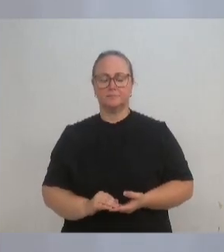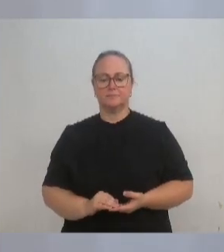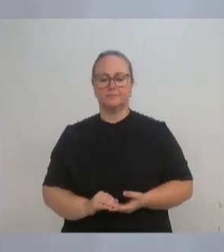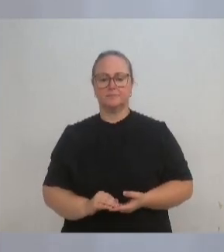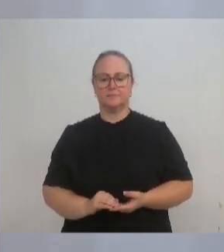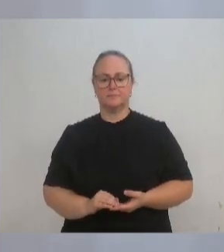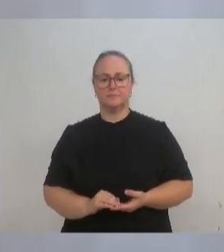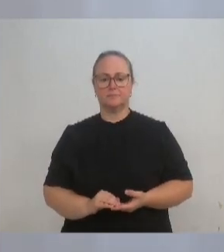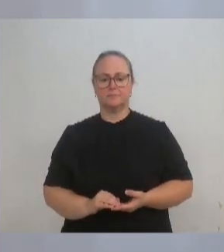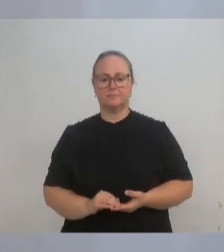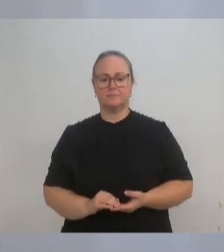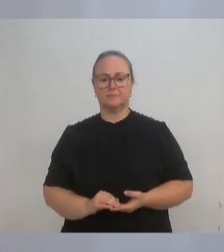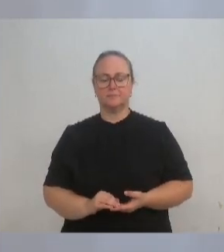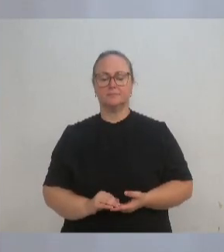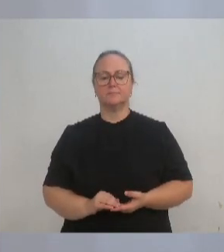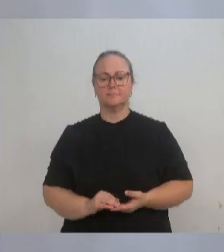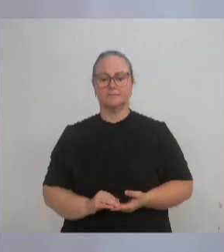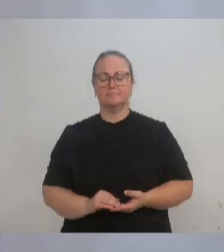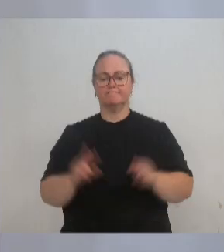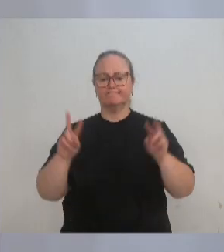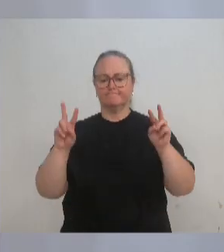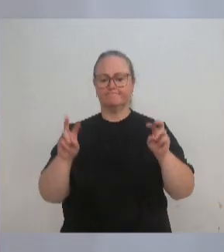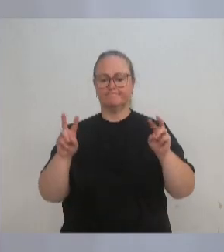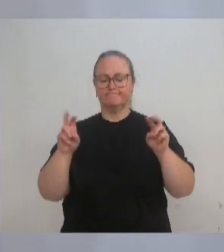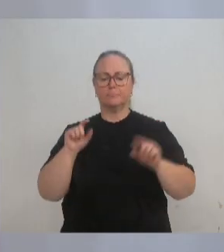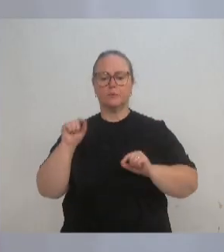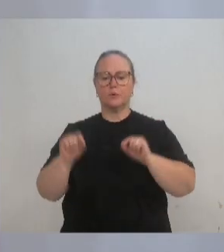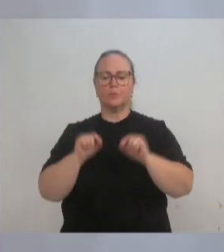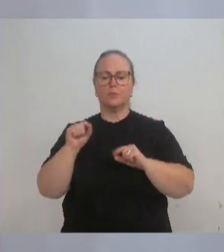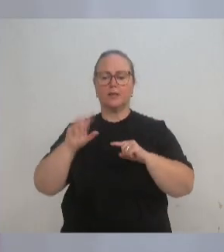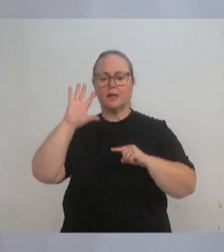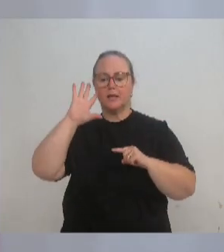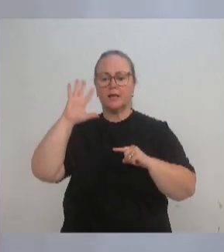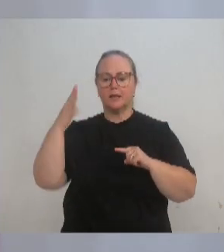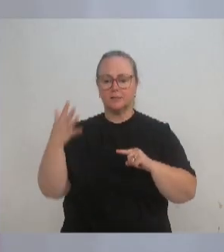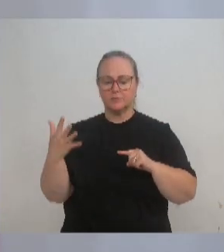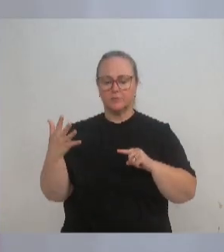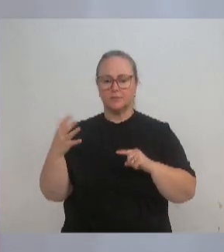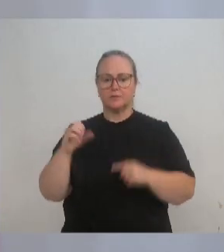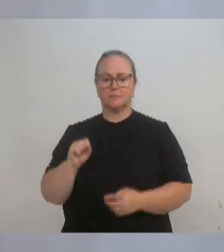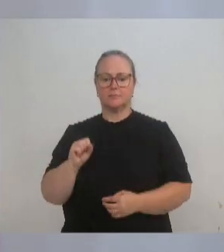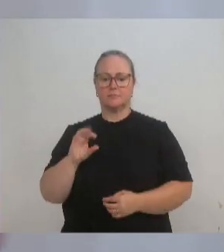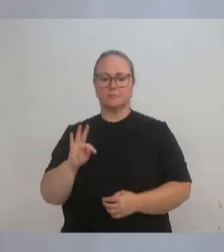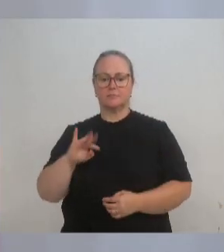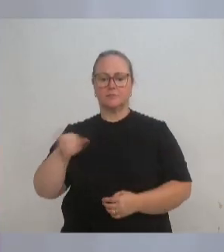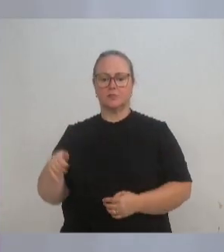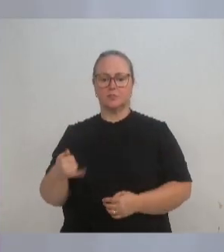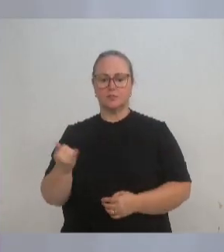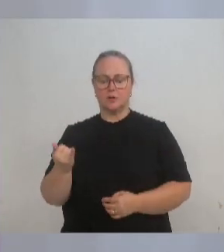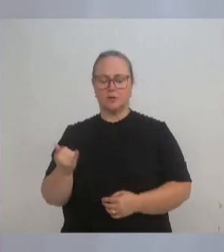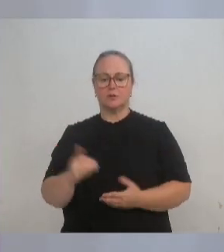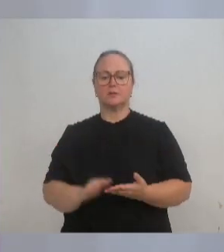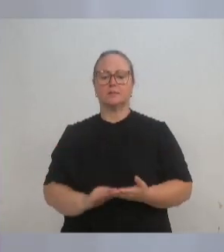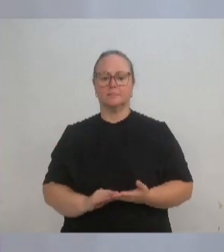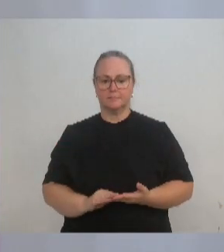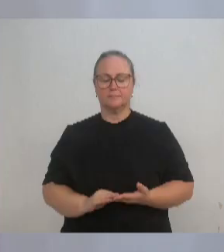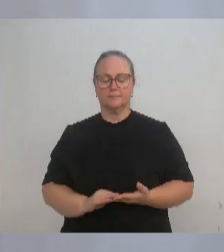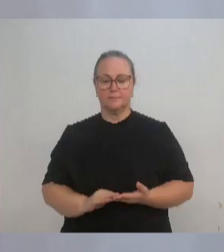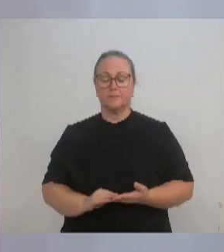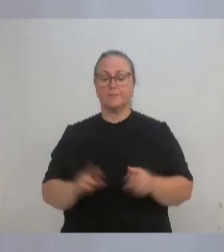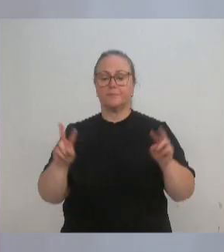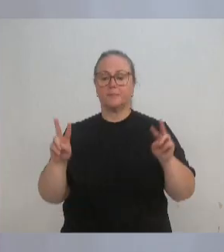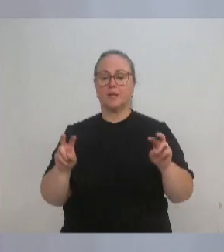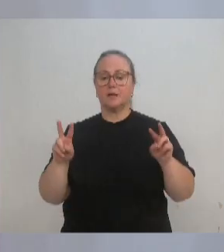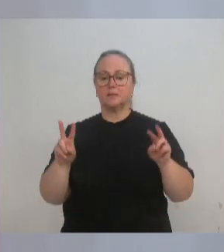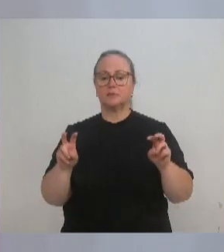falar sobre o que foi resolvido no STJ de uma vez por todas quando se